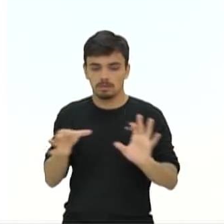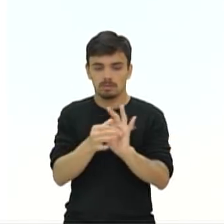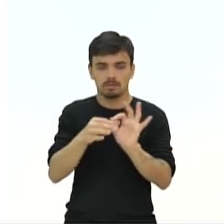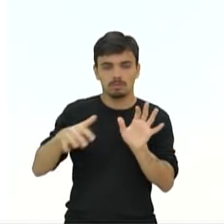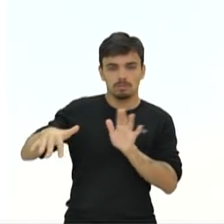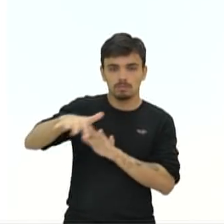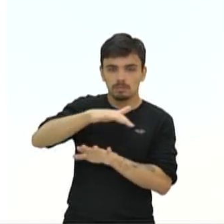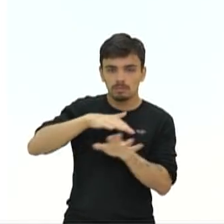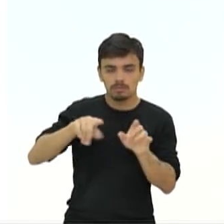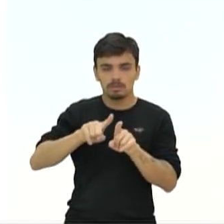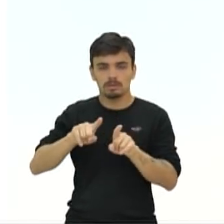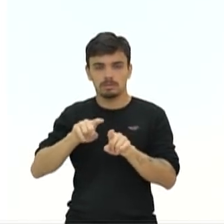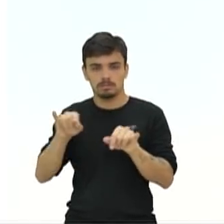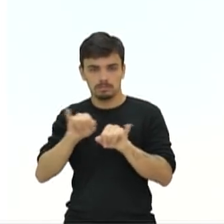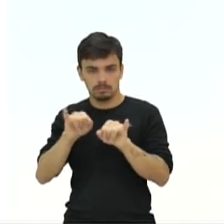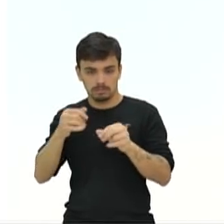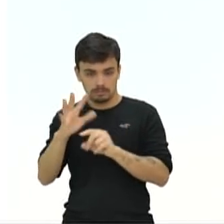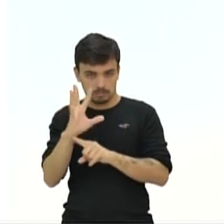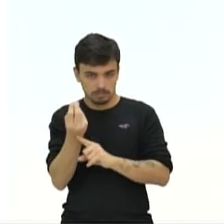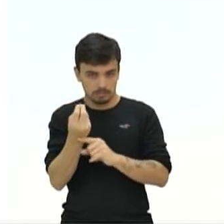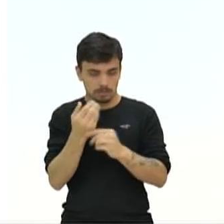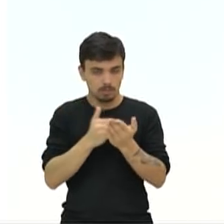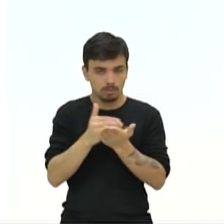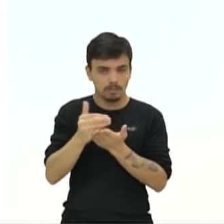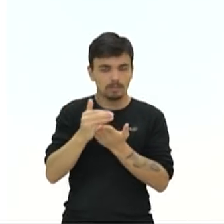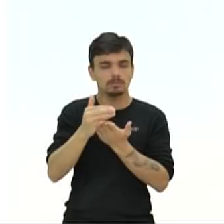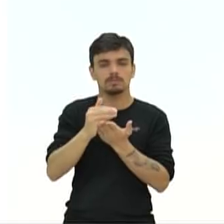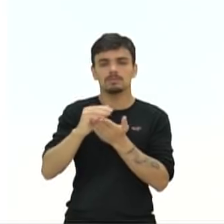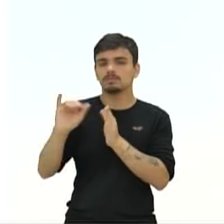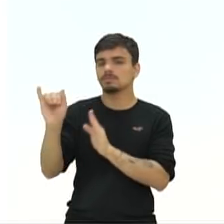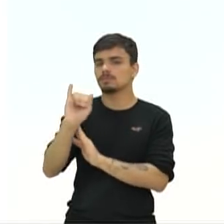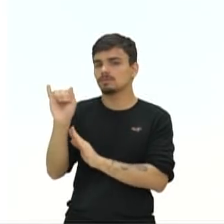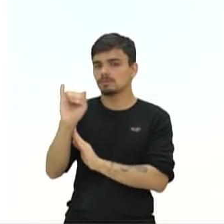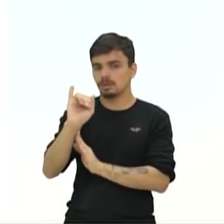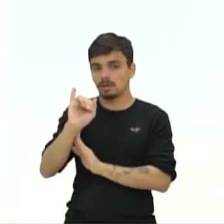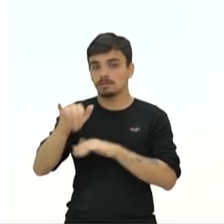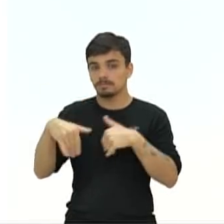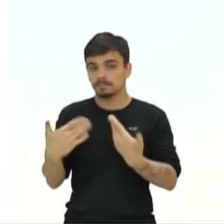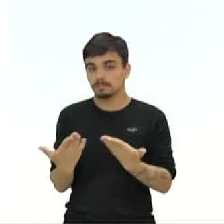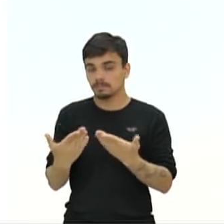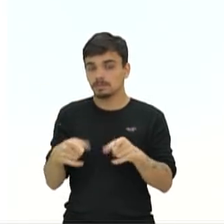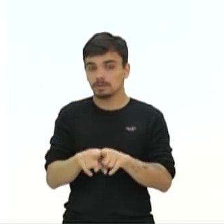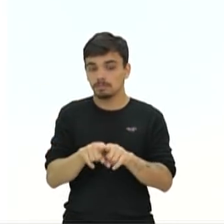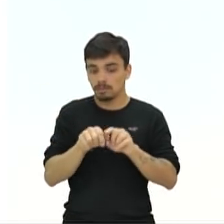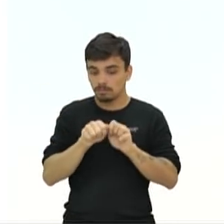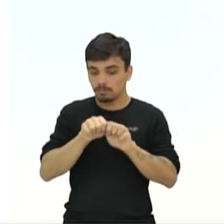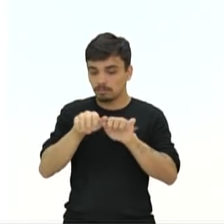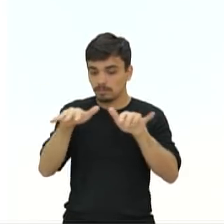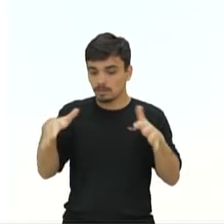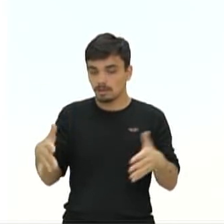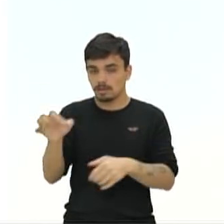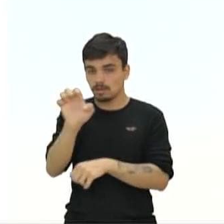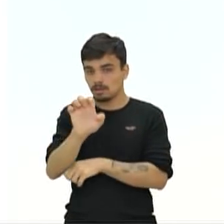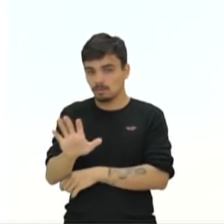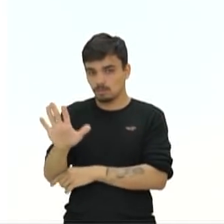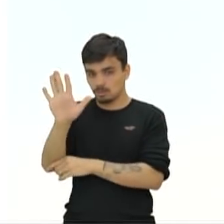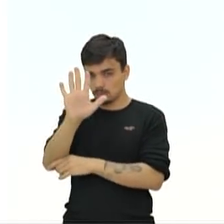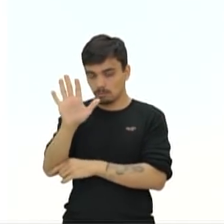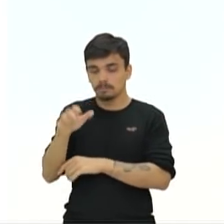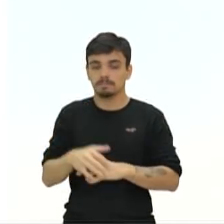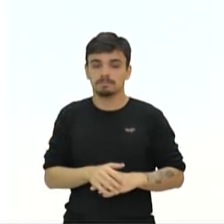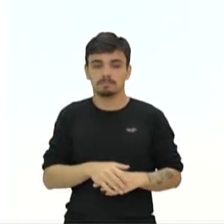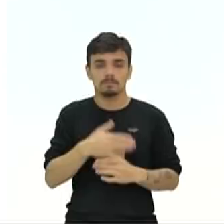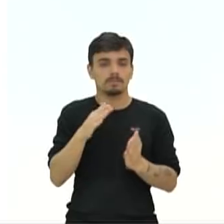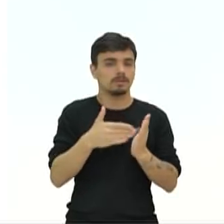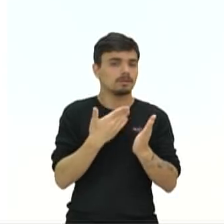movimentos intelectuais e artísticos iniciados na Itália e que se espalharam por toda a Europa. Escreva